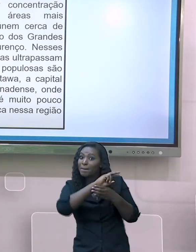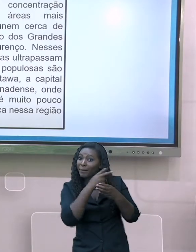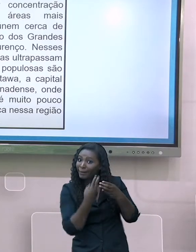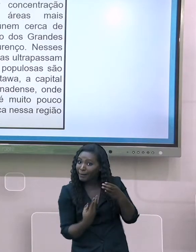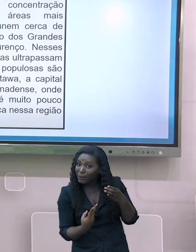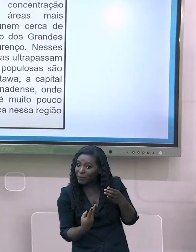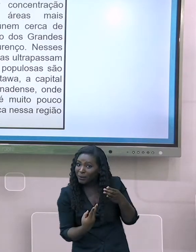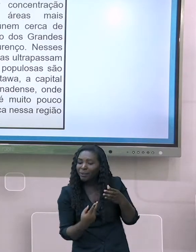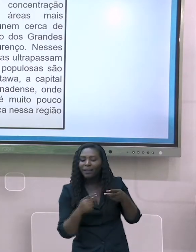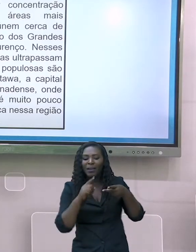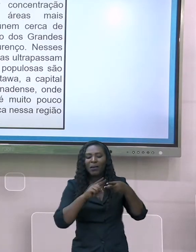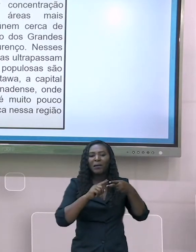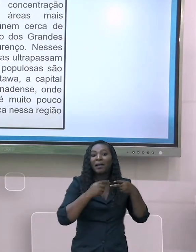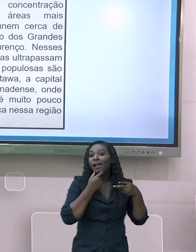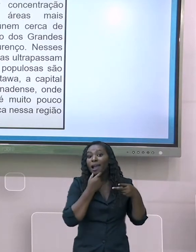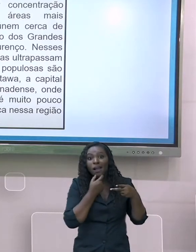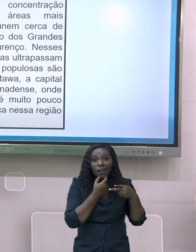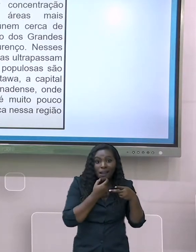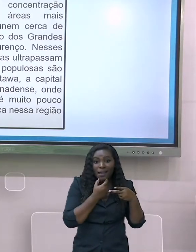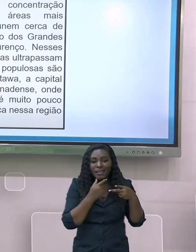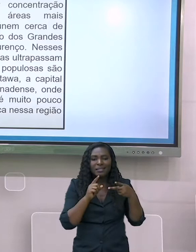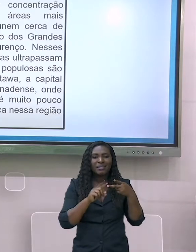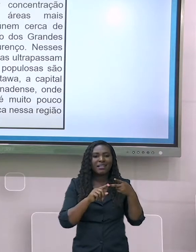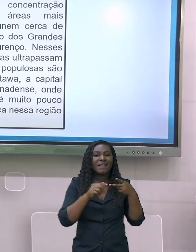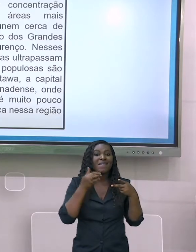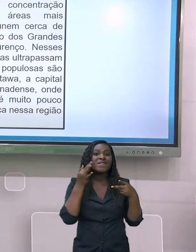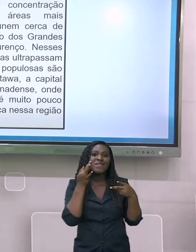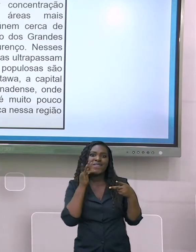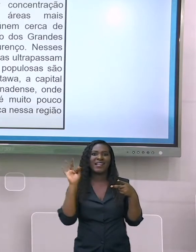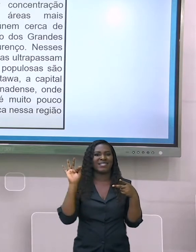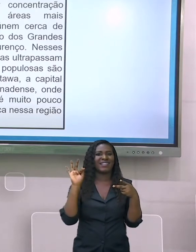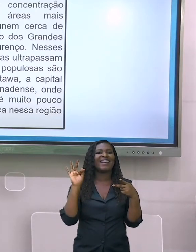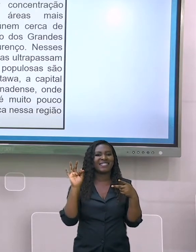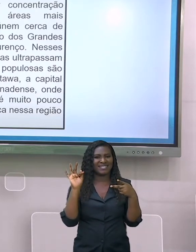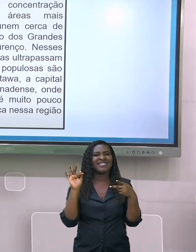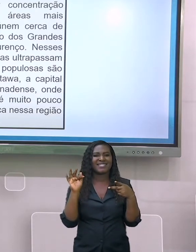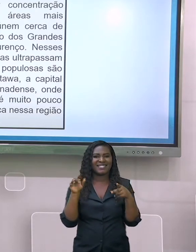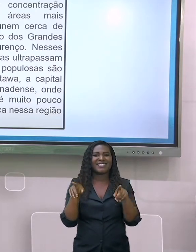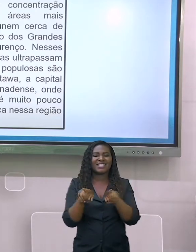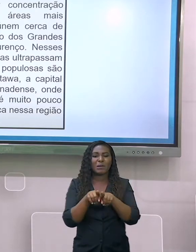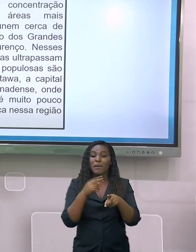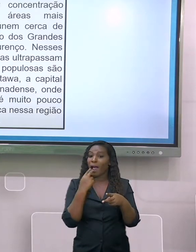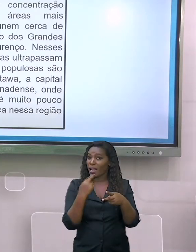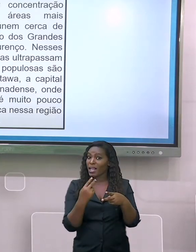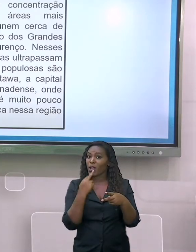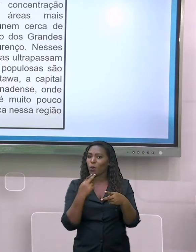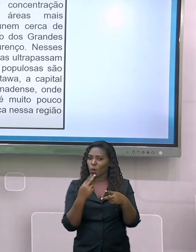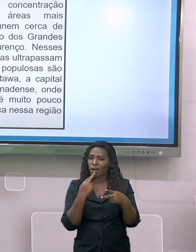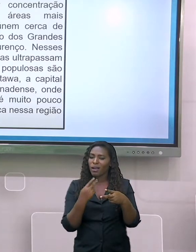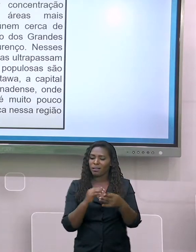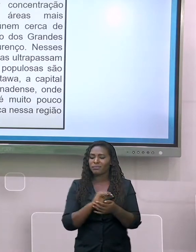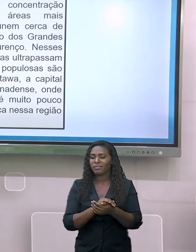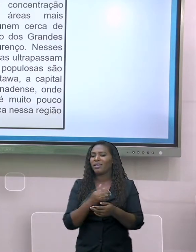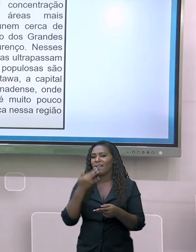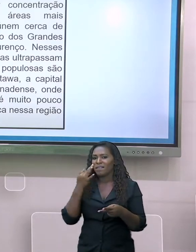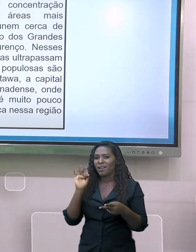Inglês e francês, certo? Mas nós vamos aprofundar nisso daqui a pouquinho.